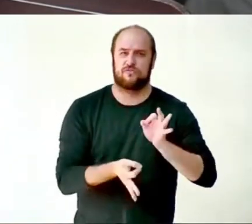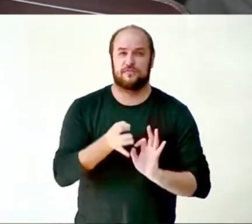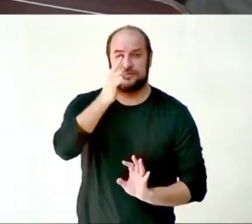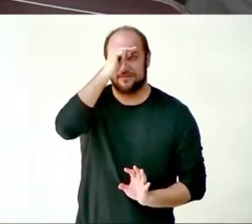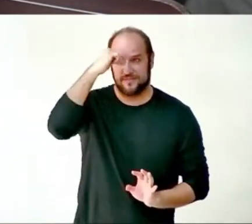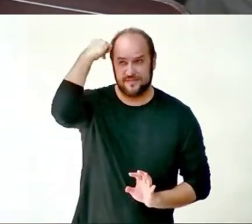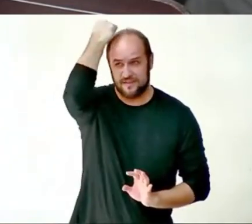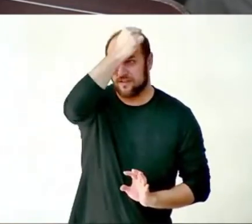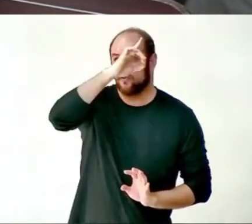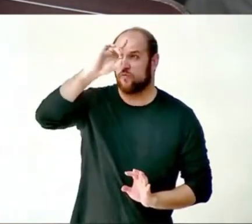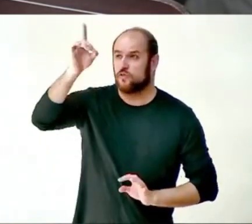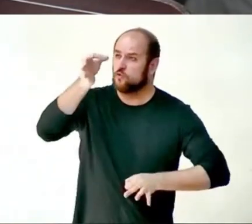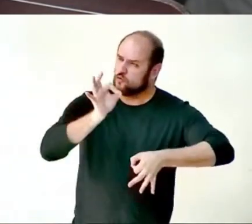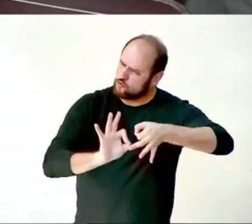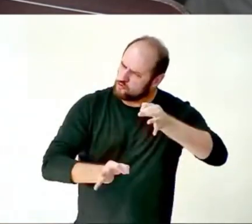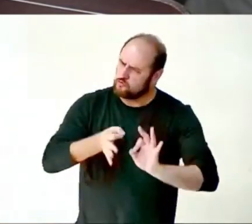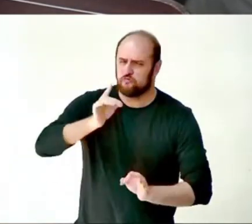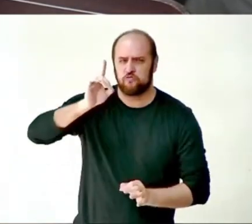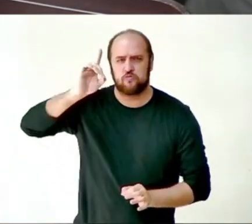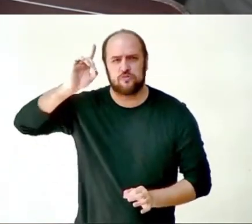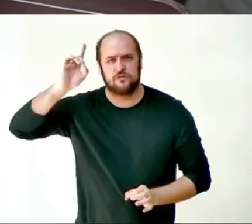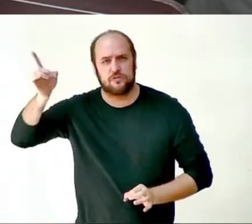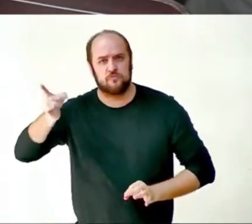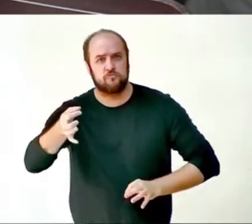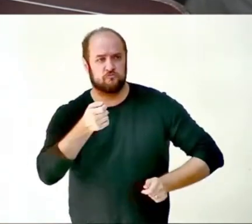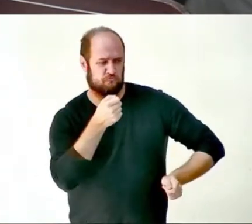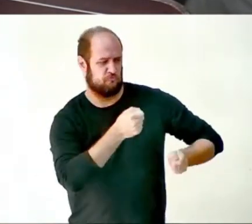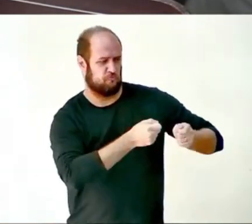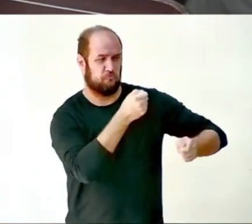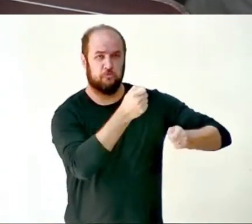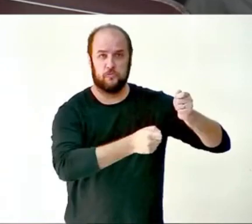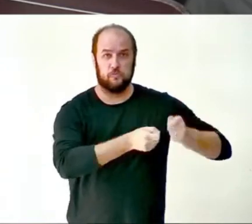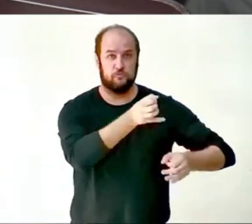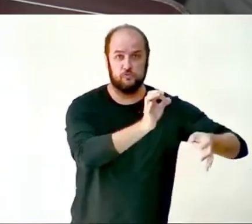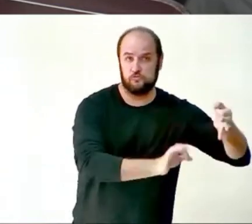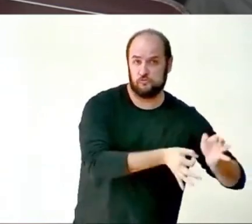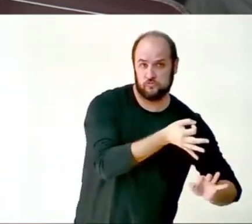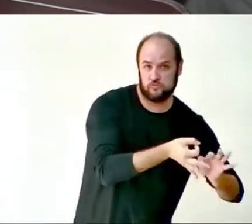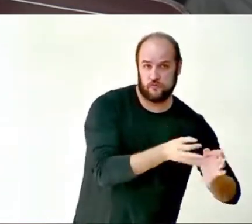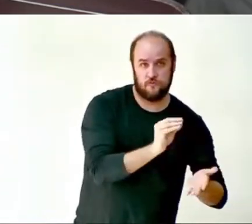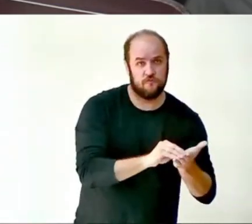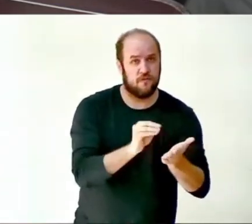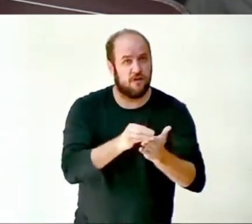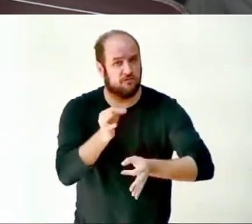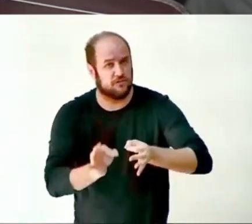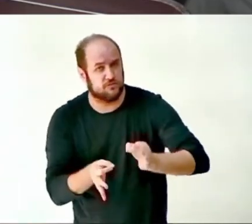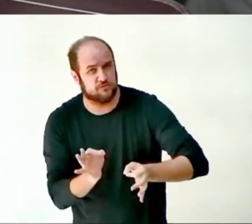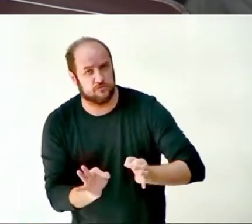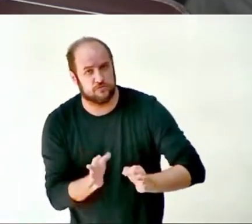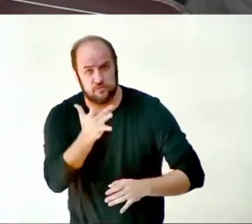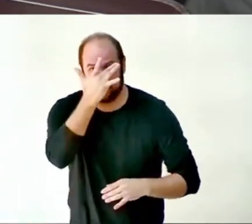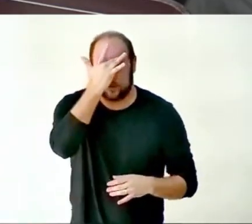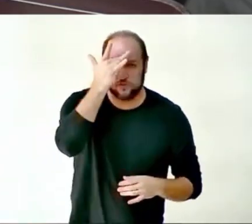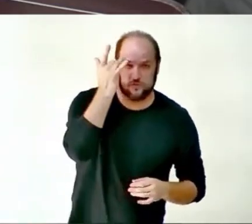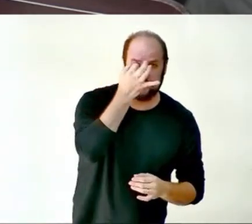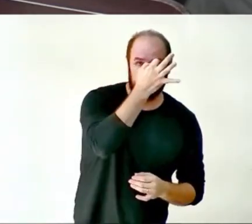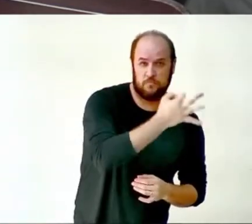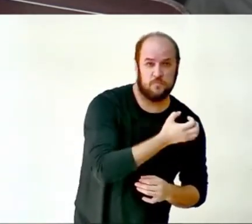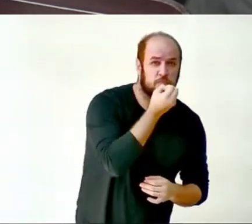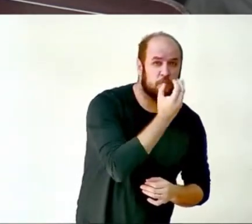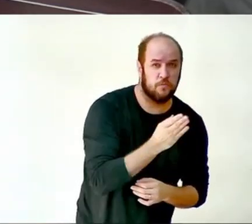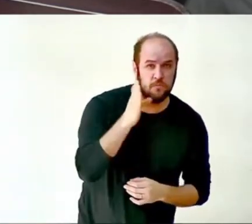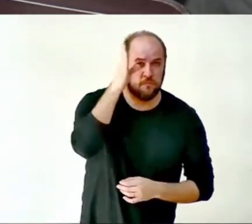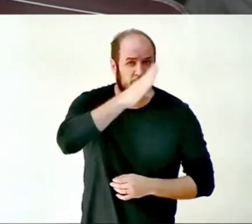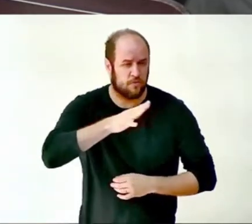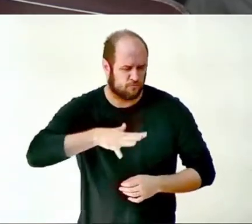o justo Deus governa sobre justos e injustos. Ele governa absolutamente sobre coisas